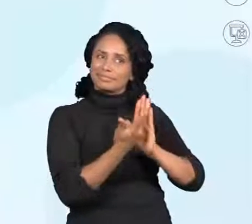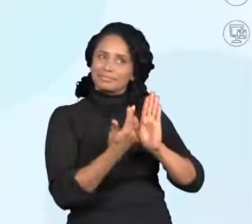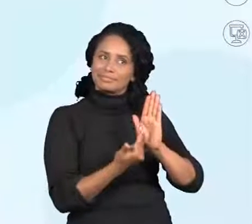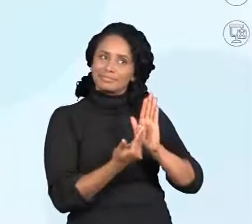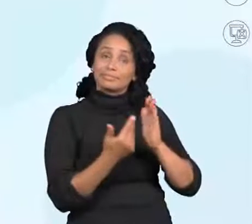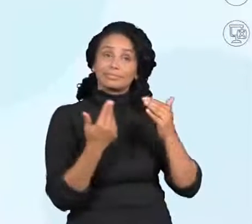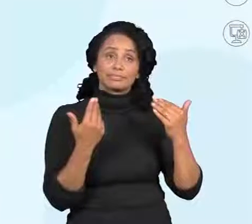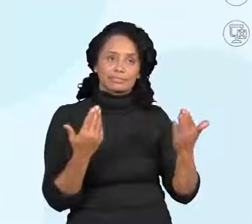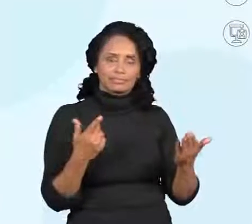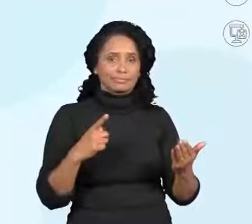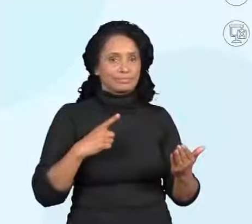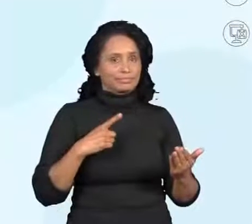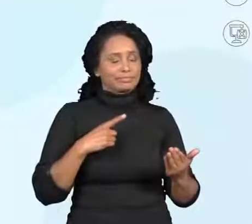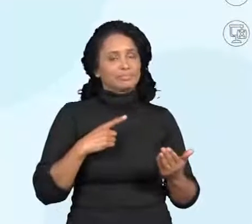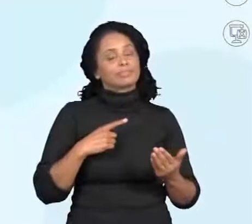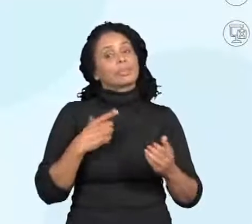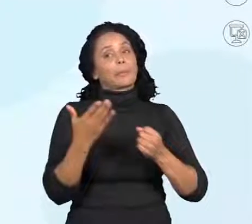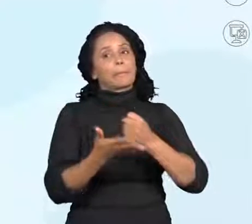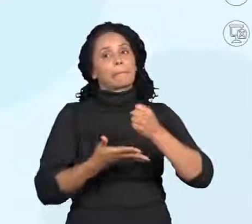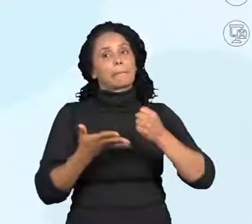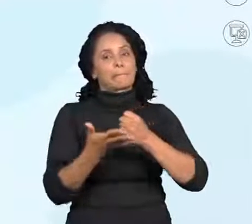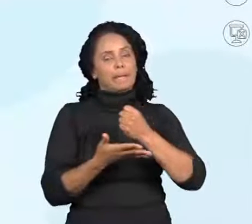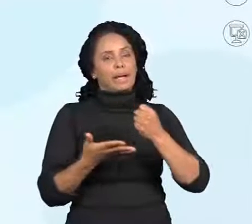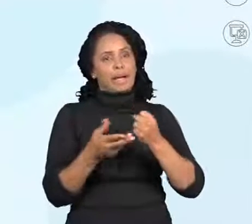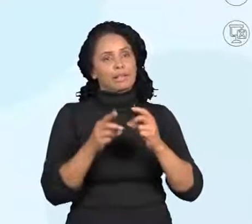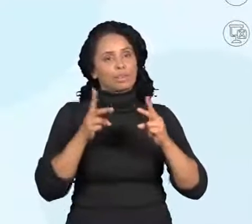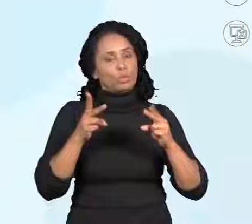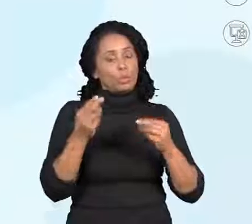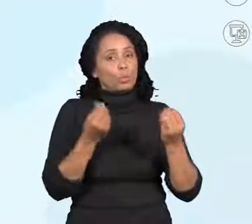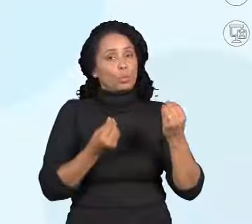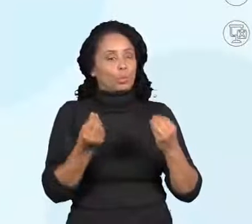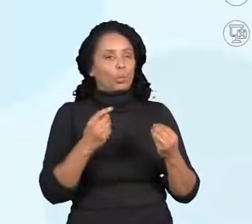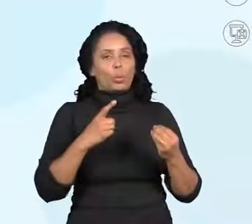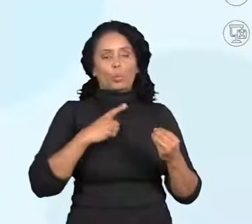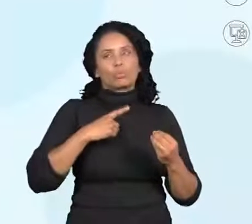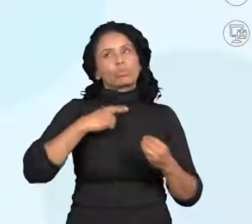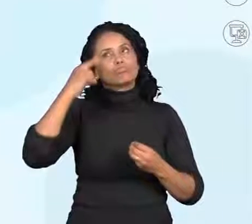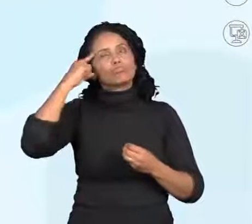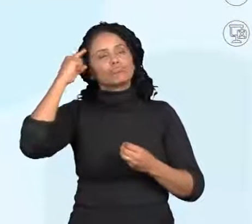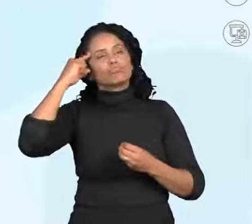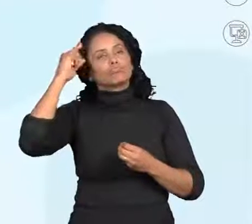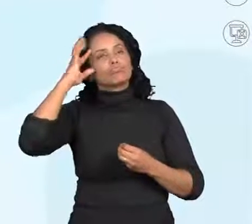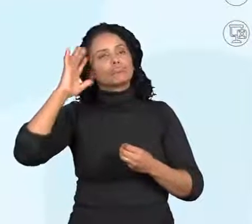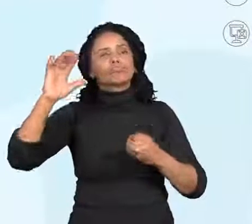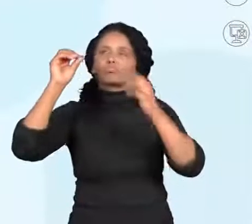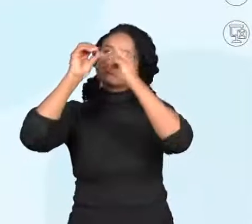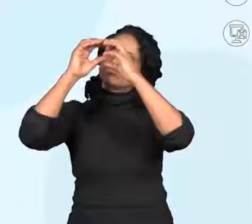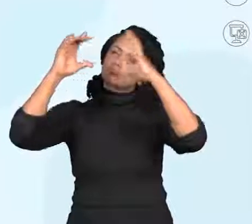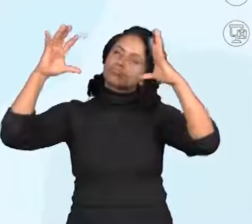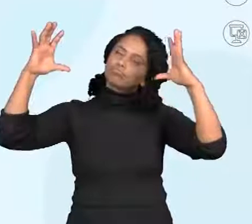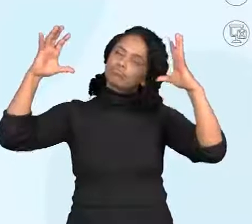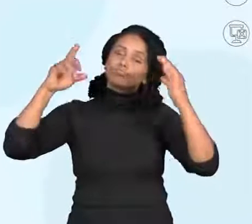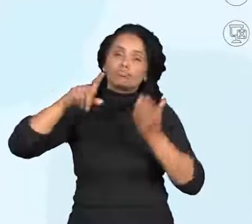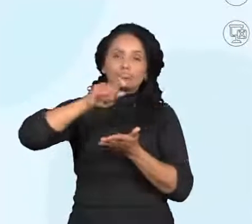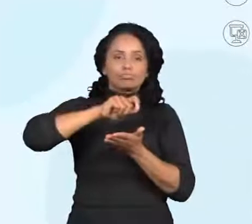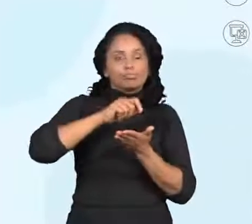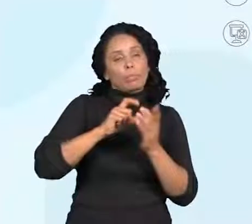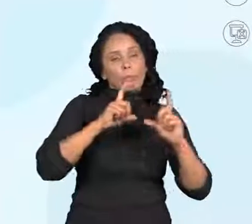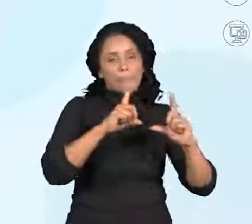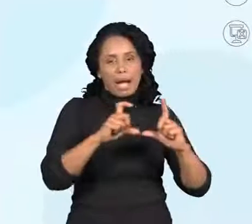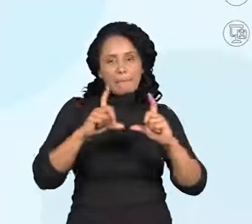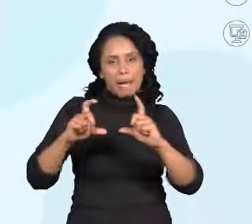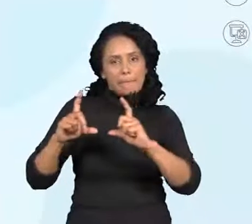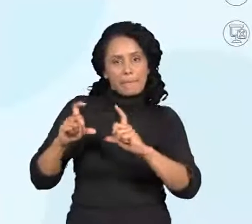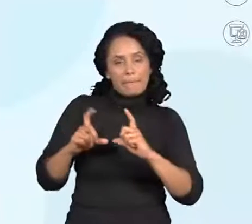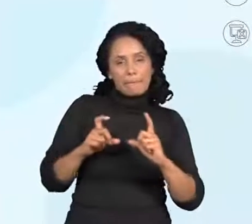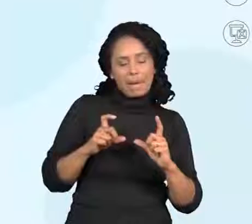seu elemento básico, como forma singular de comunicar uma ideia, um pensamento e uma emoção. Então, diferente da pintura, que é a cor,